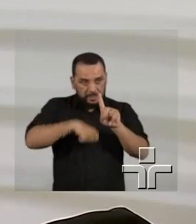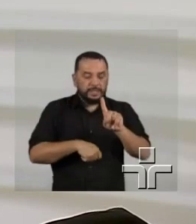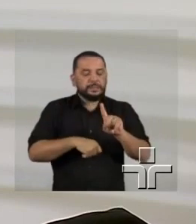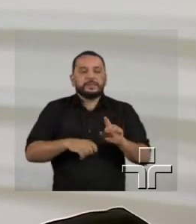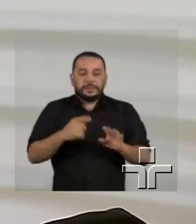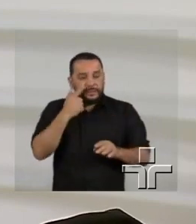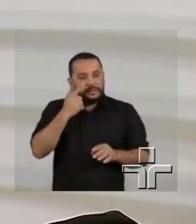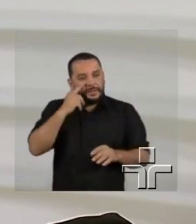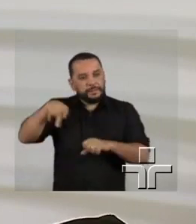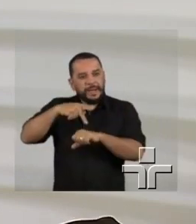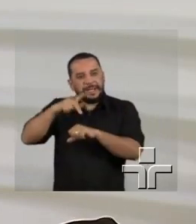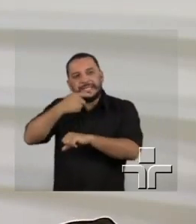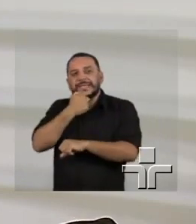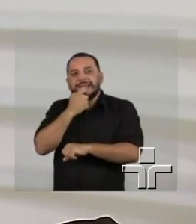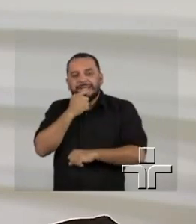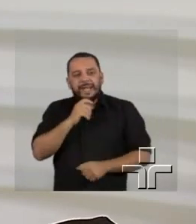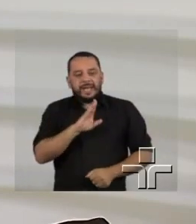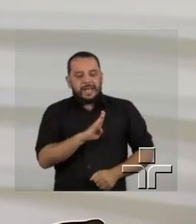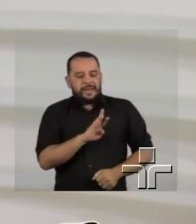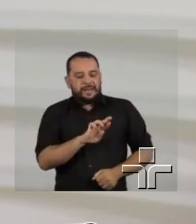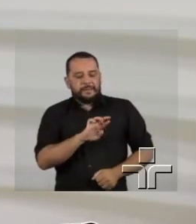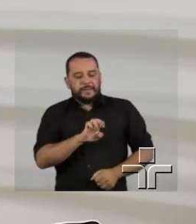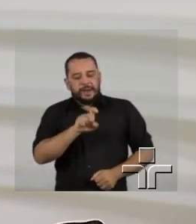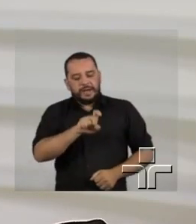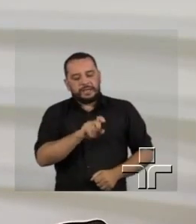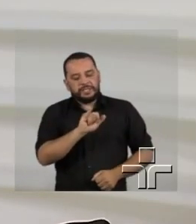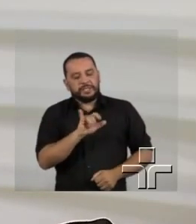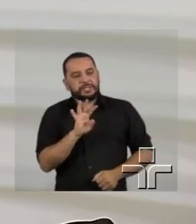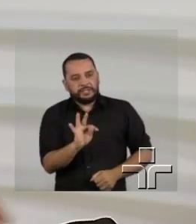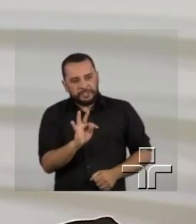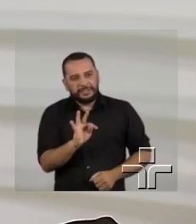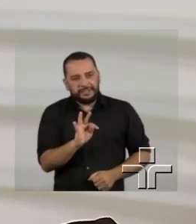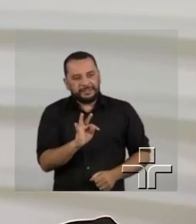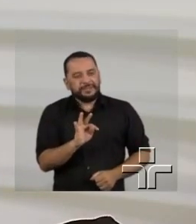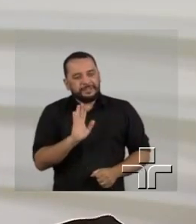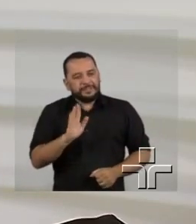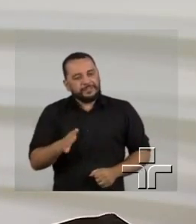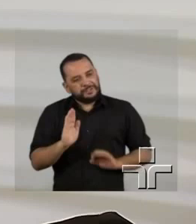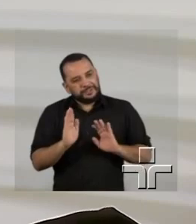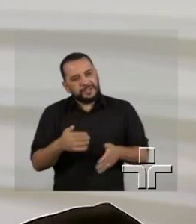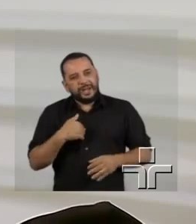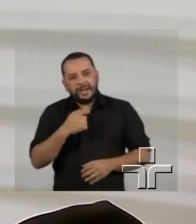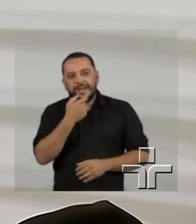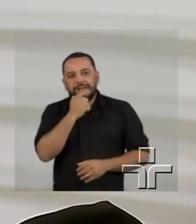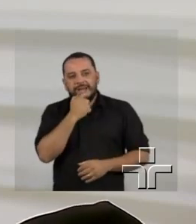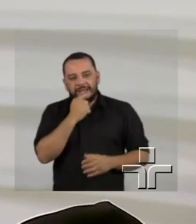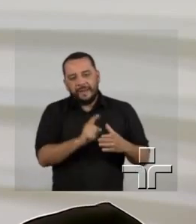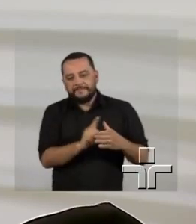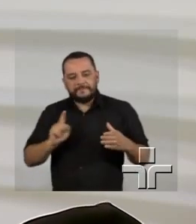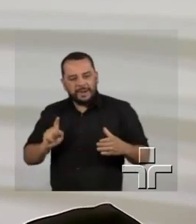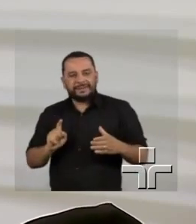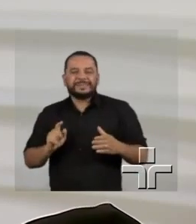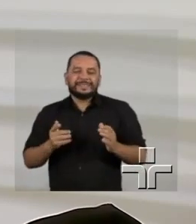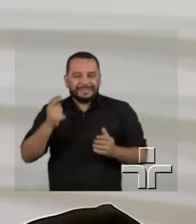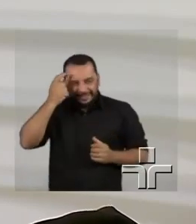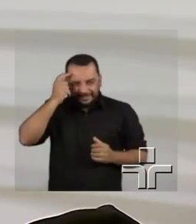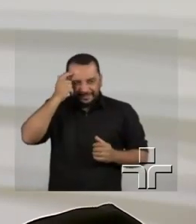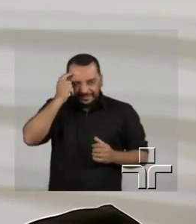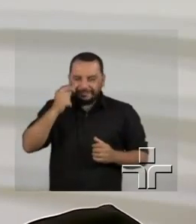for harmônico, um paralisa o outro e é um Deus nos acuda. Então, o mérito do executivo